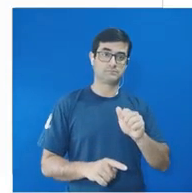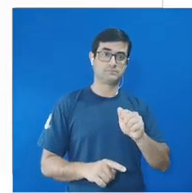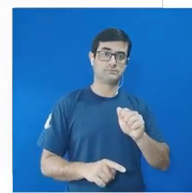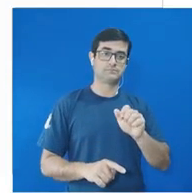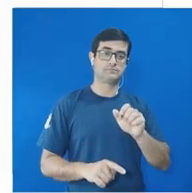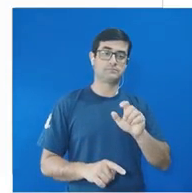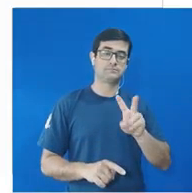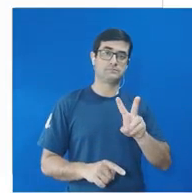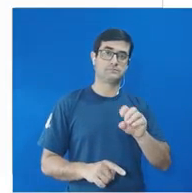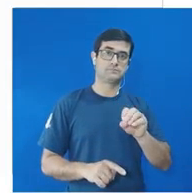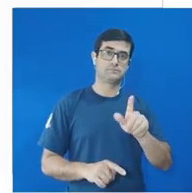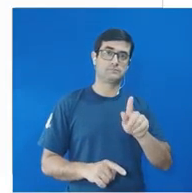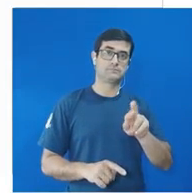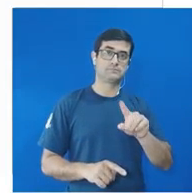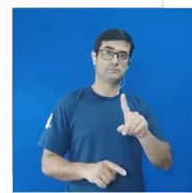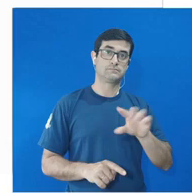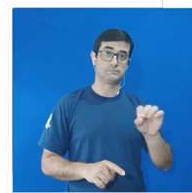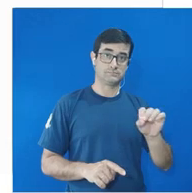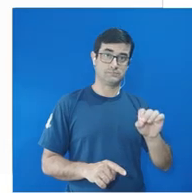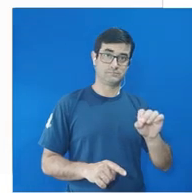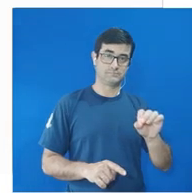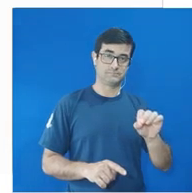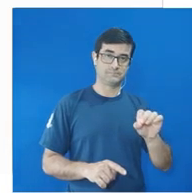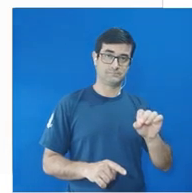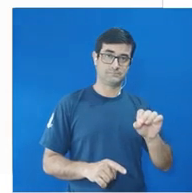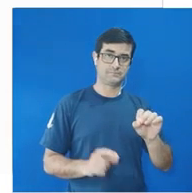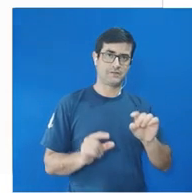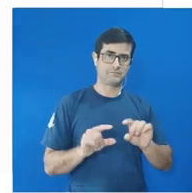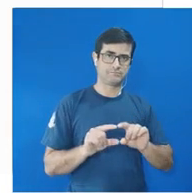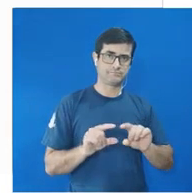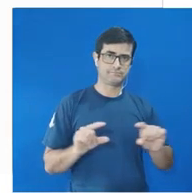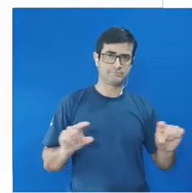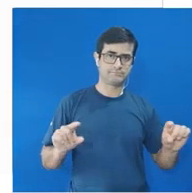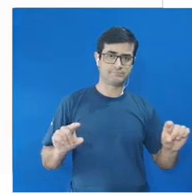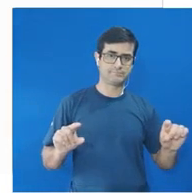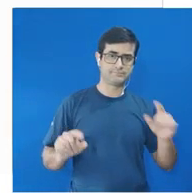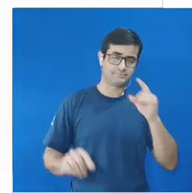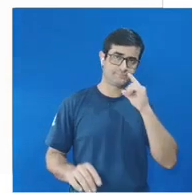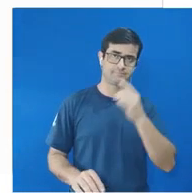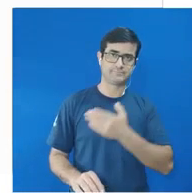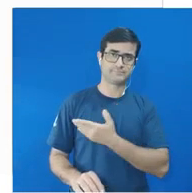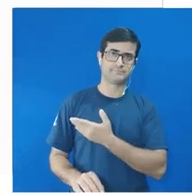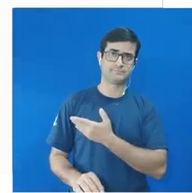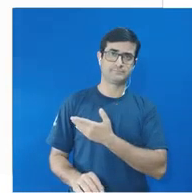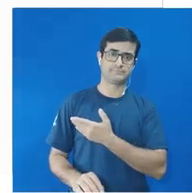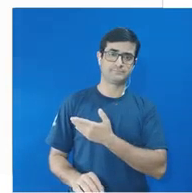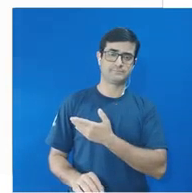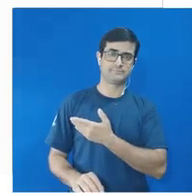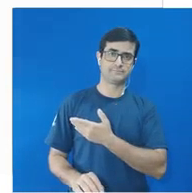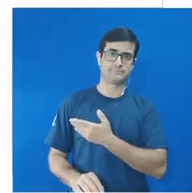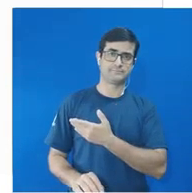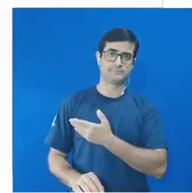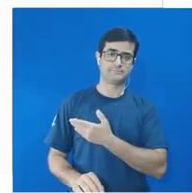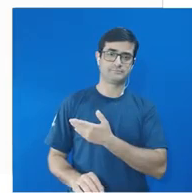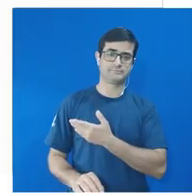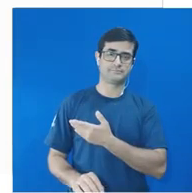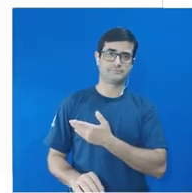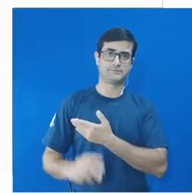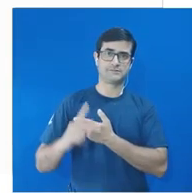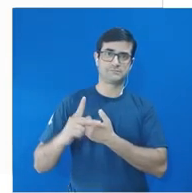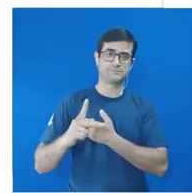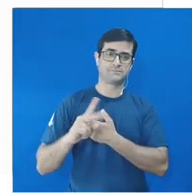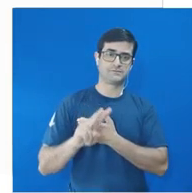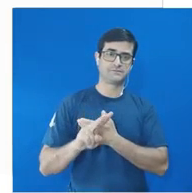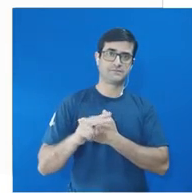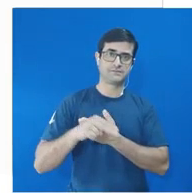PV-NRT. Quais são cada uma dessas espécies? É o que eu vou falar agora. Bom, antes